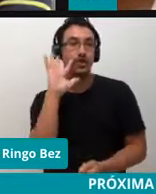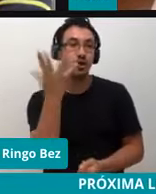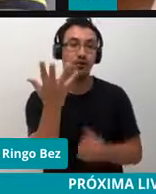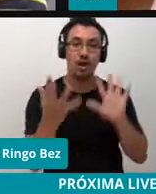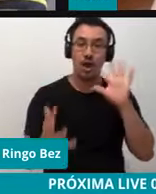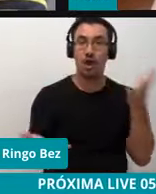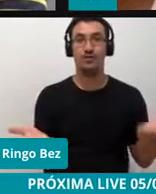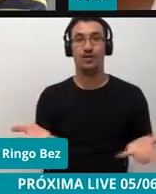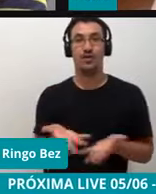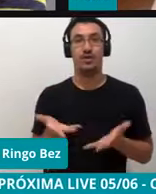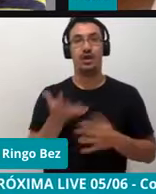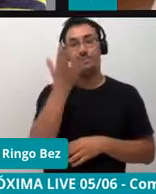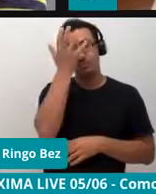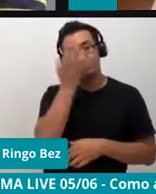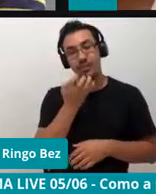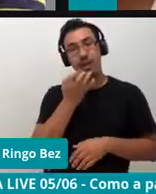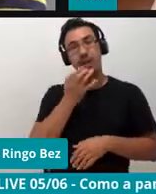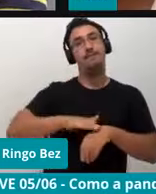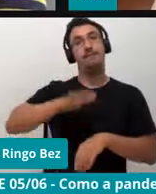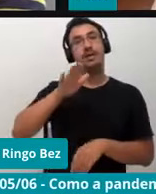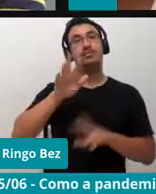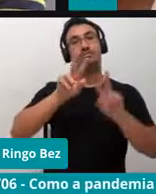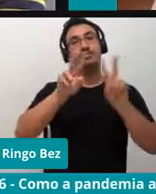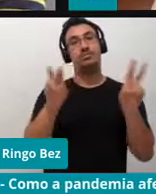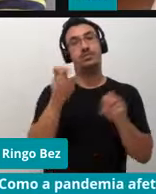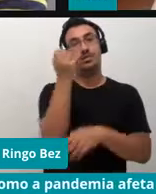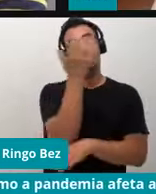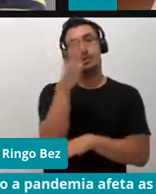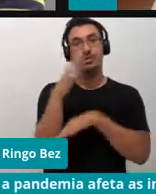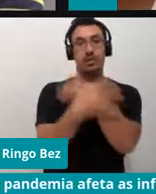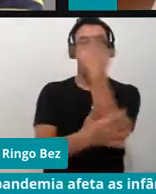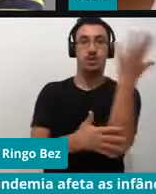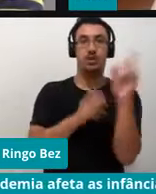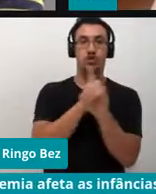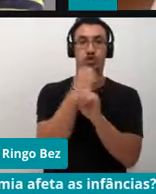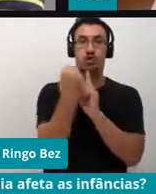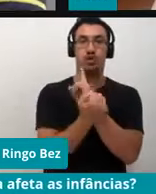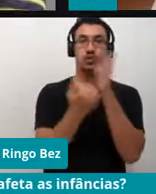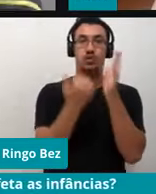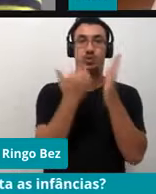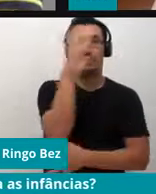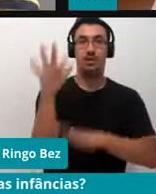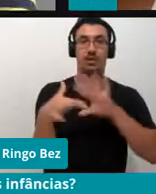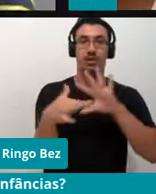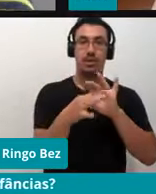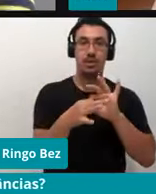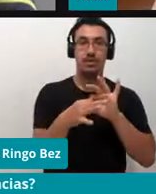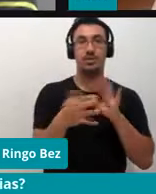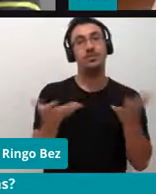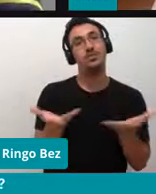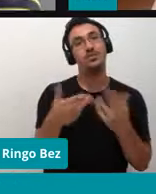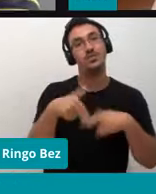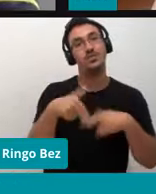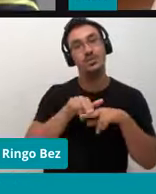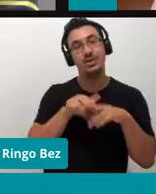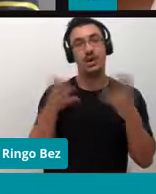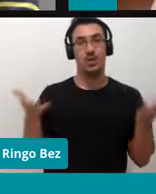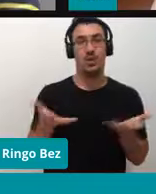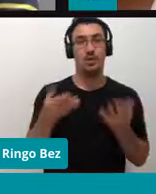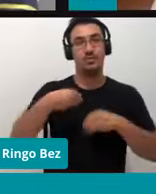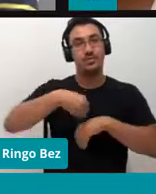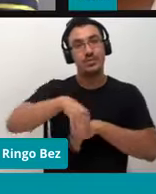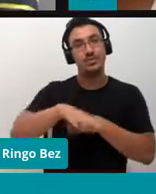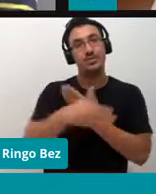discutir com mais seriedade a questão ambiental e a questão socioambiental, que são interligadas. Então era isso, né, que nós tínhamos para trazer para